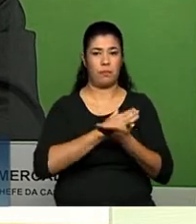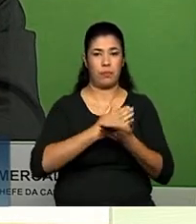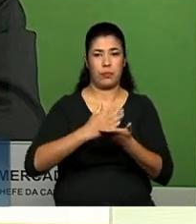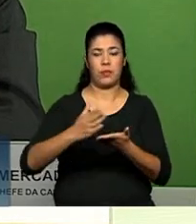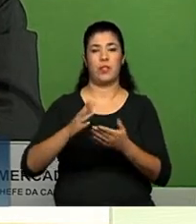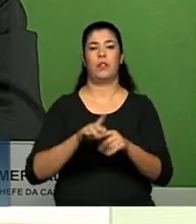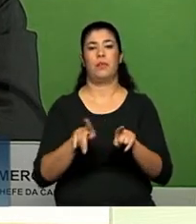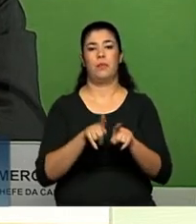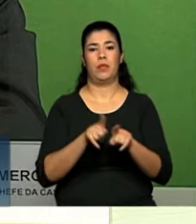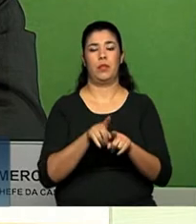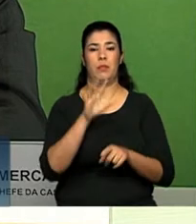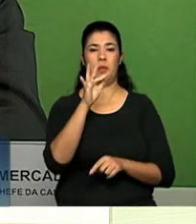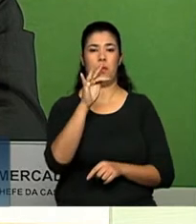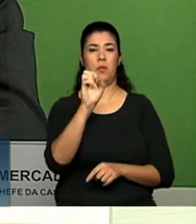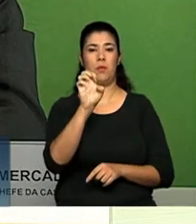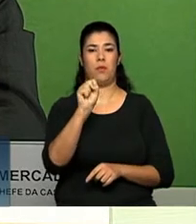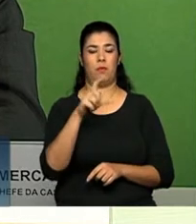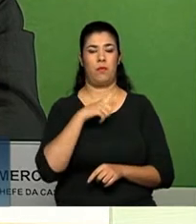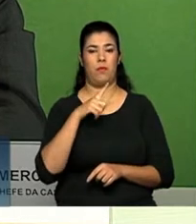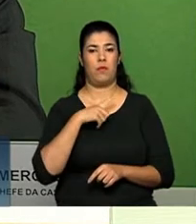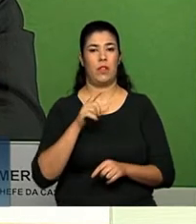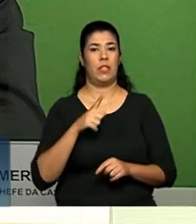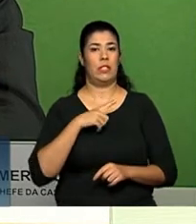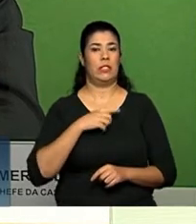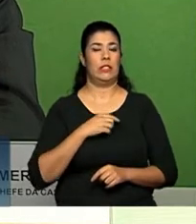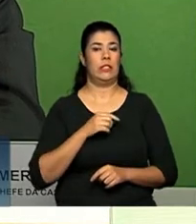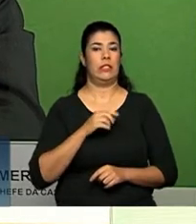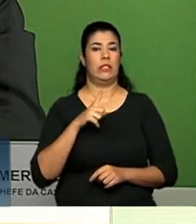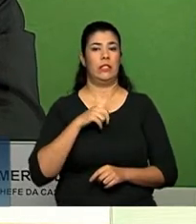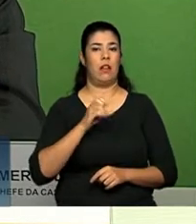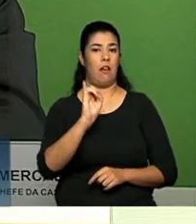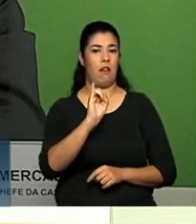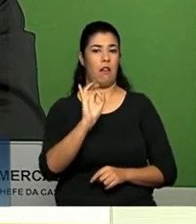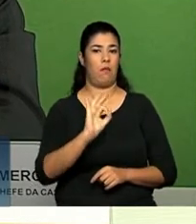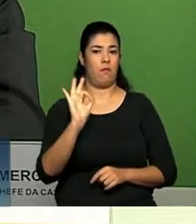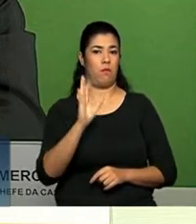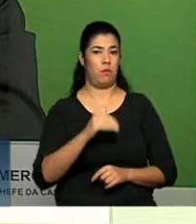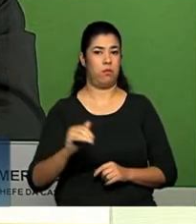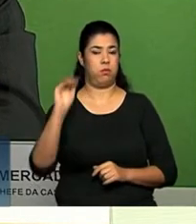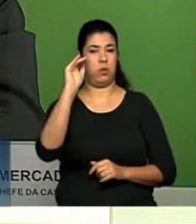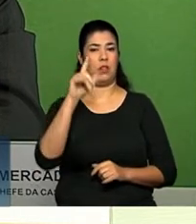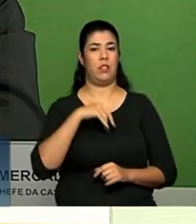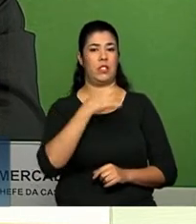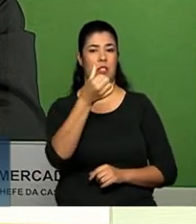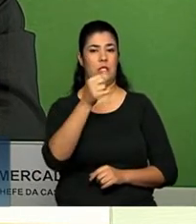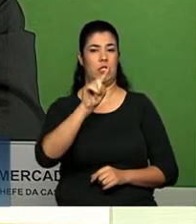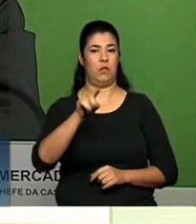teto é uma inflação, é a inflação do ano,